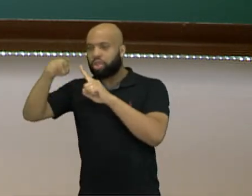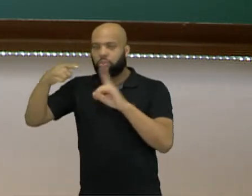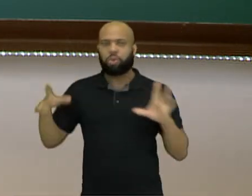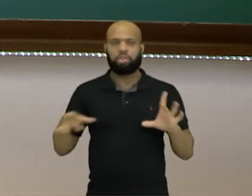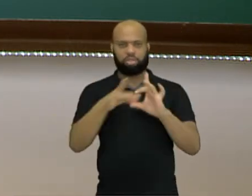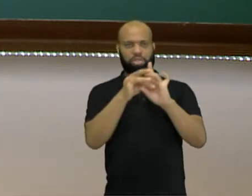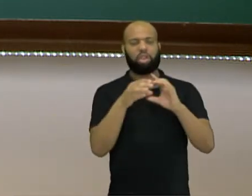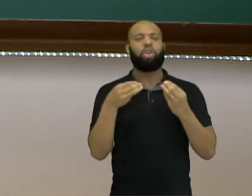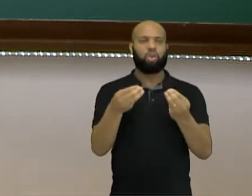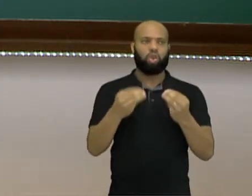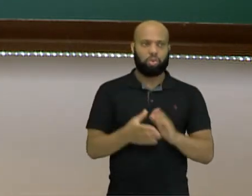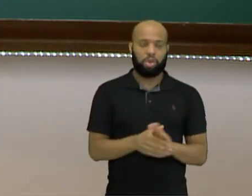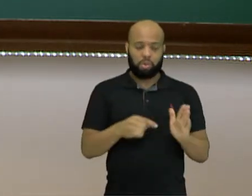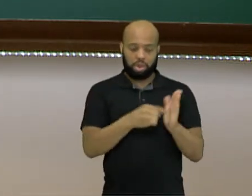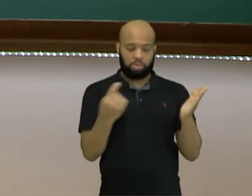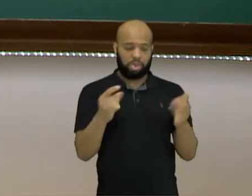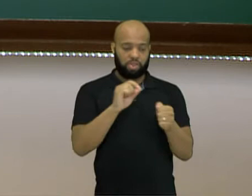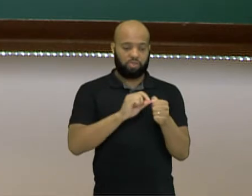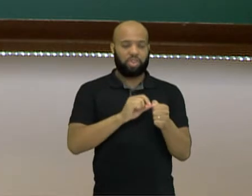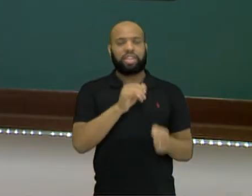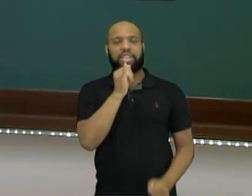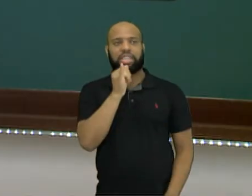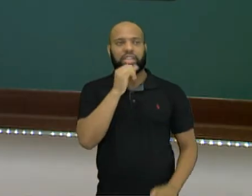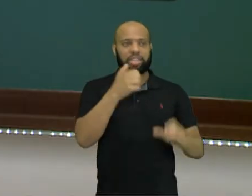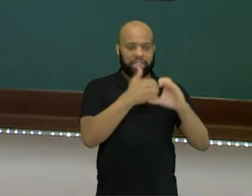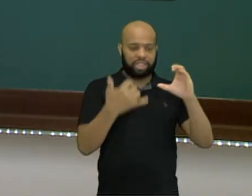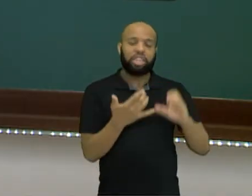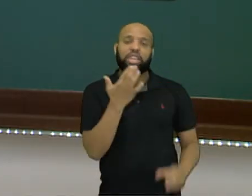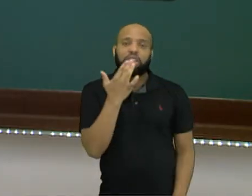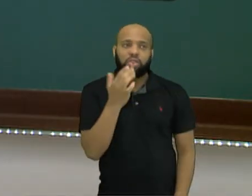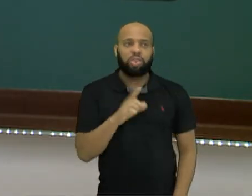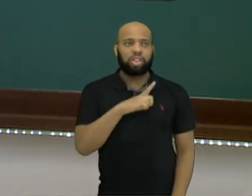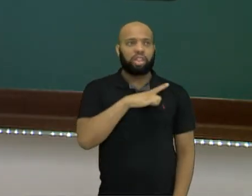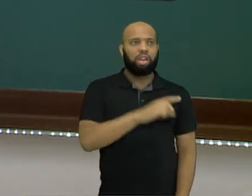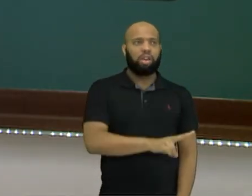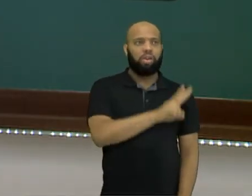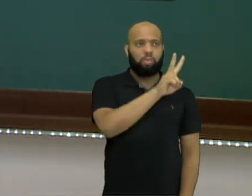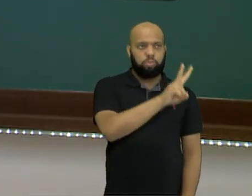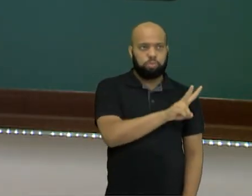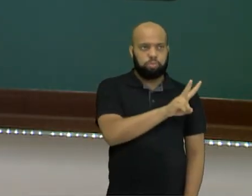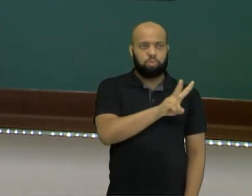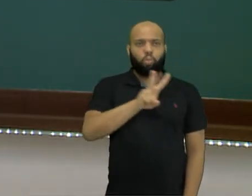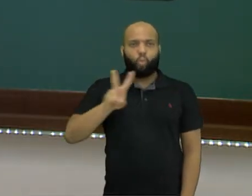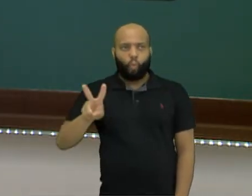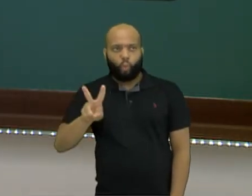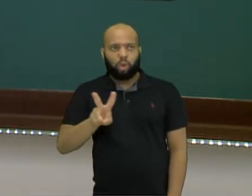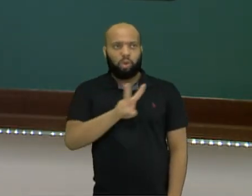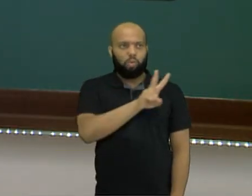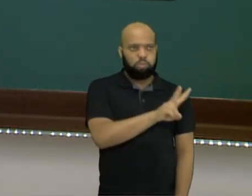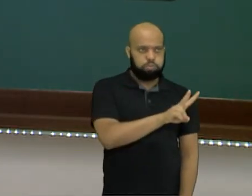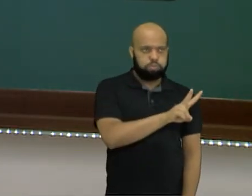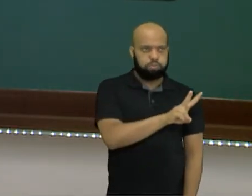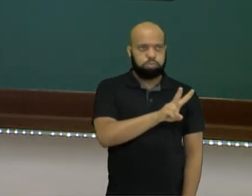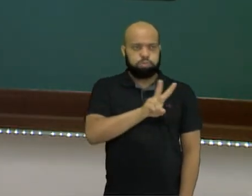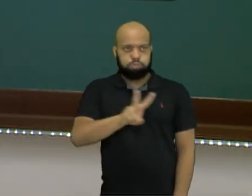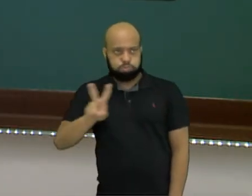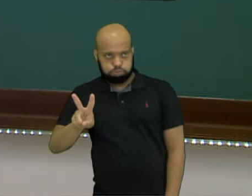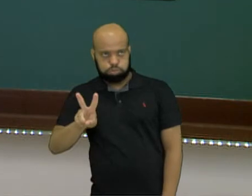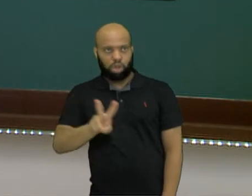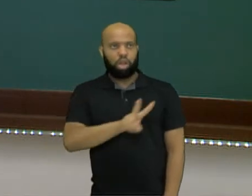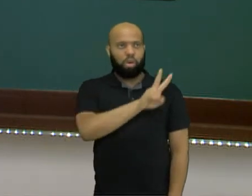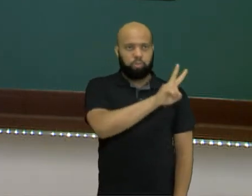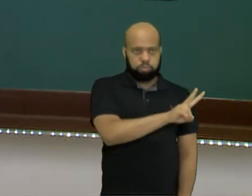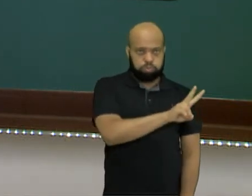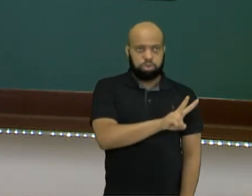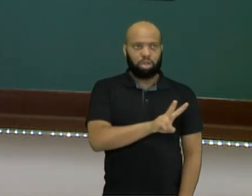faço isso? Então, primeiro eu vou fazer, por exemplo, para a característica cor. Vzão, Vzinho, Vzão, Vzinho. Vou juntar aqui, ó. Vzão, Vzão,